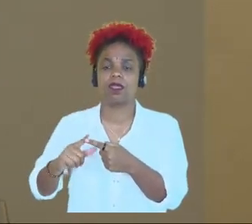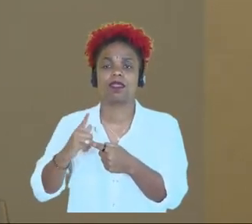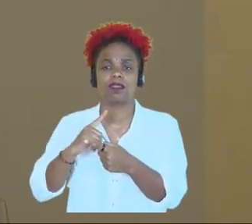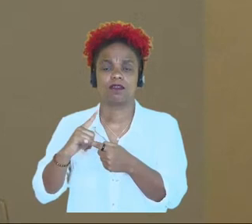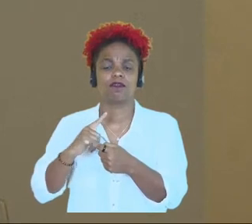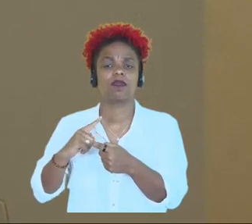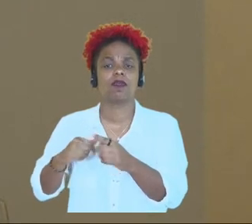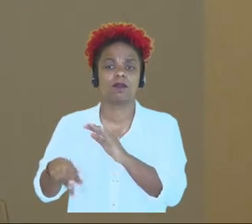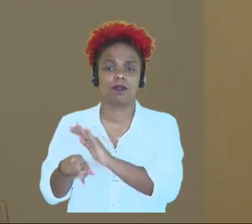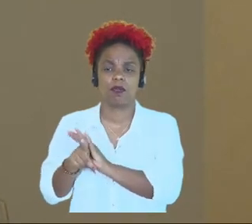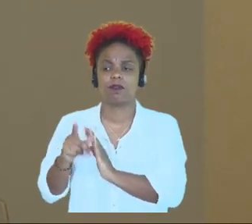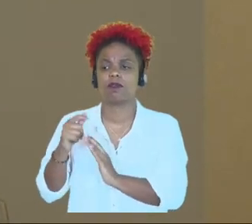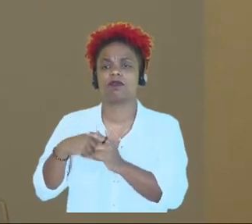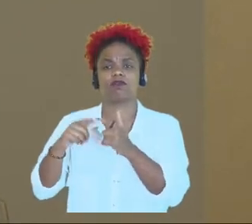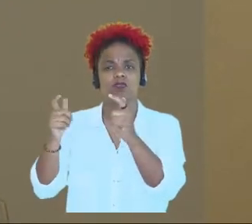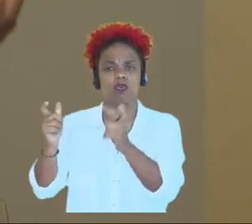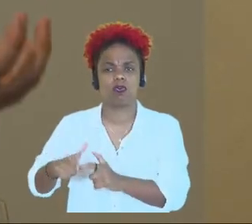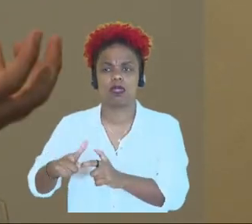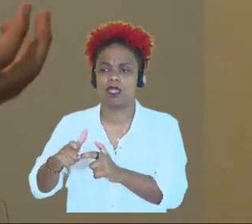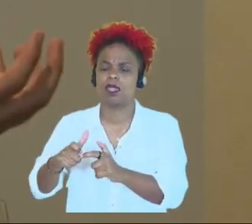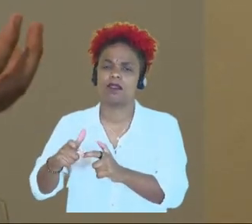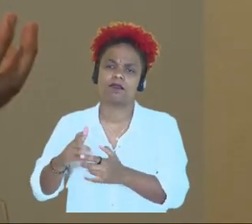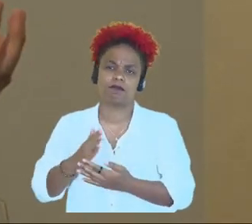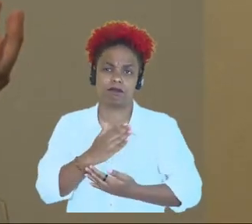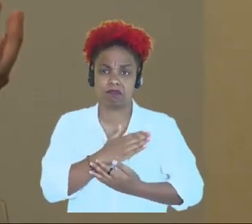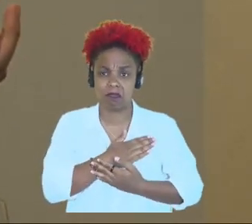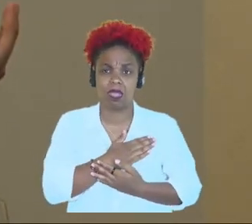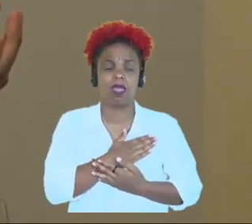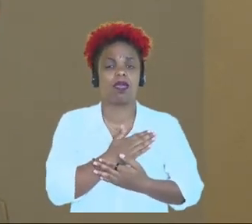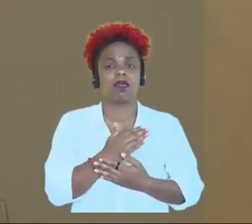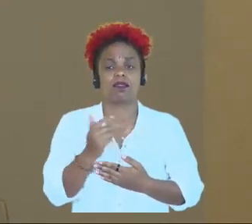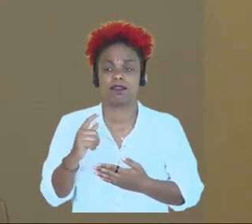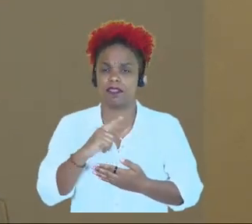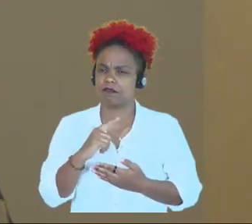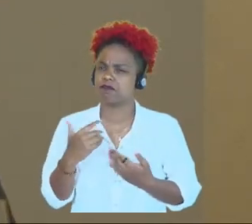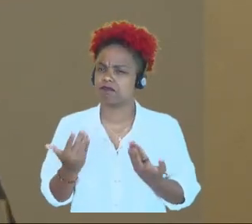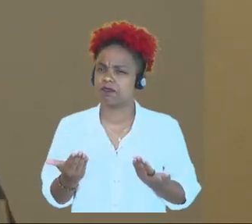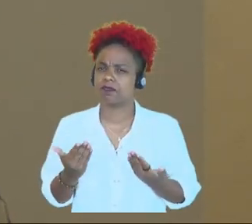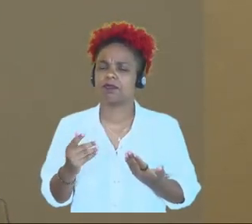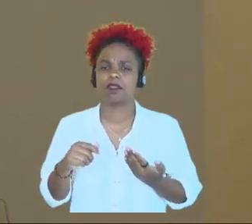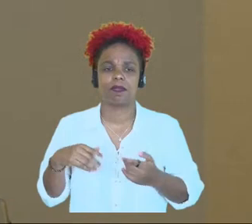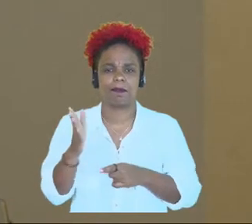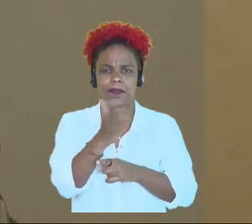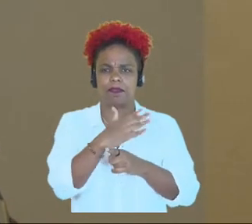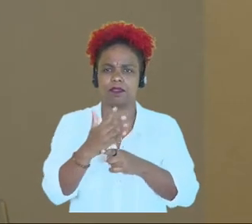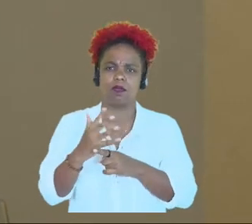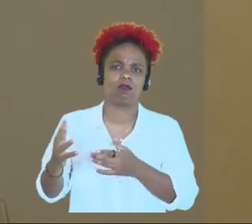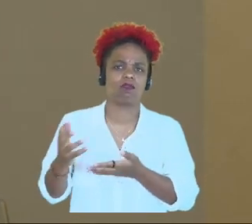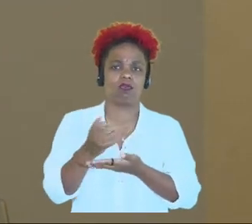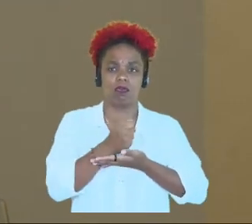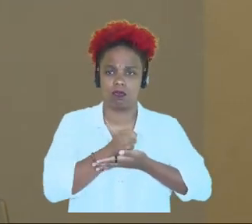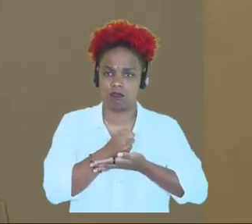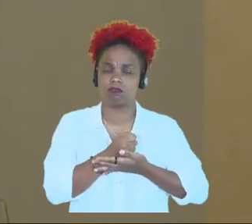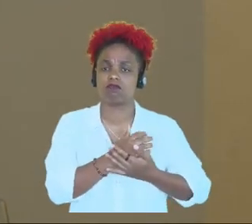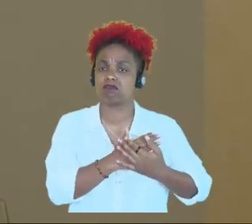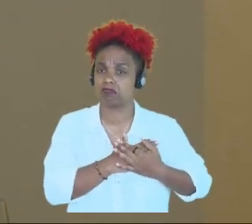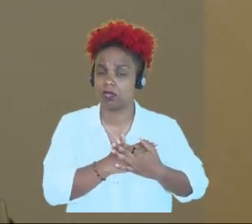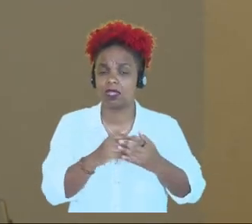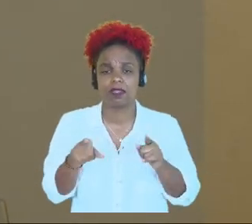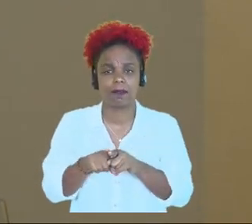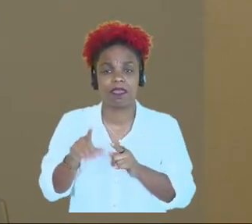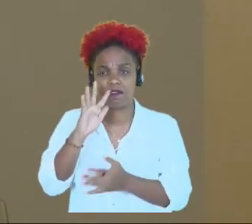pertencimento, a nação, de um lado, haja vista a apropriação da bandeira nacional, e a